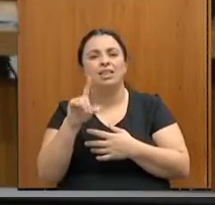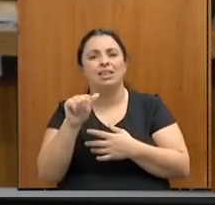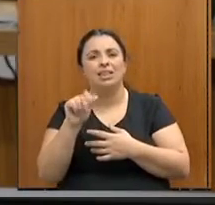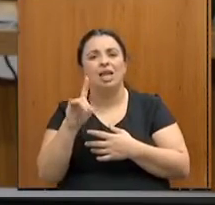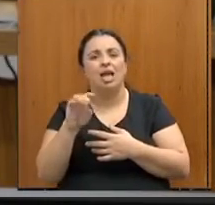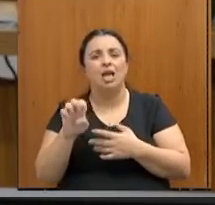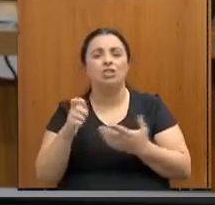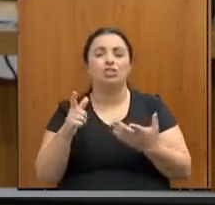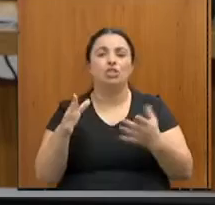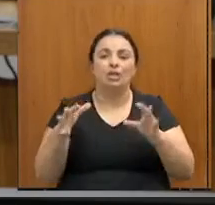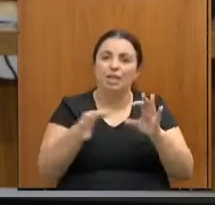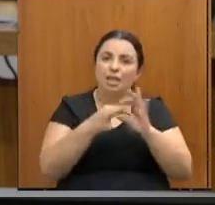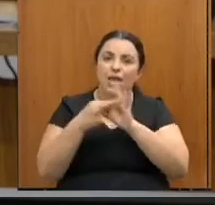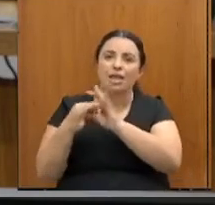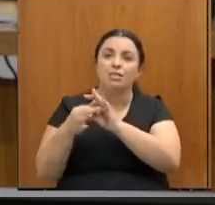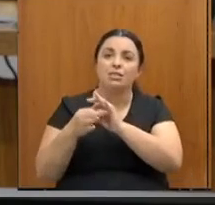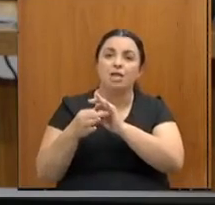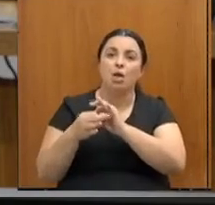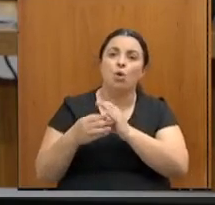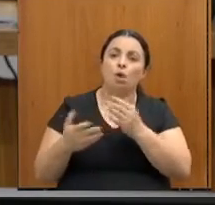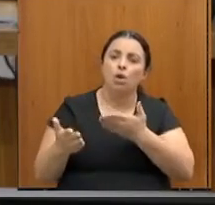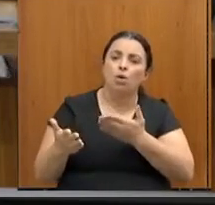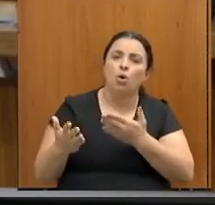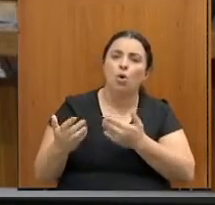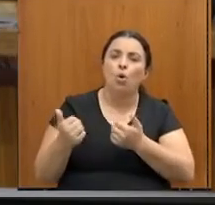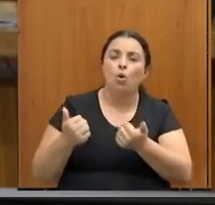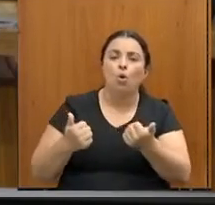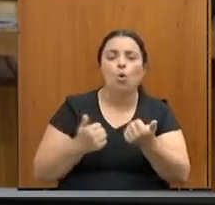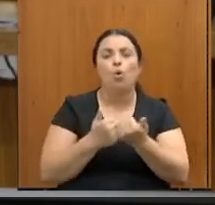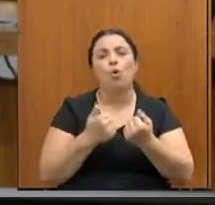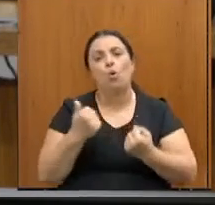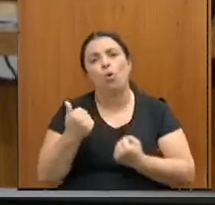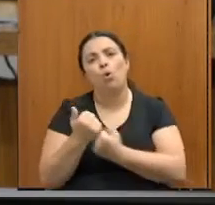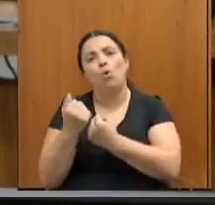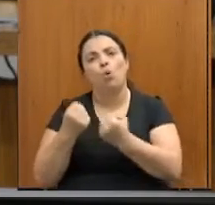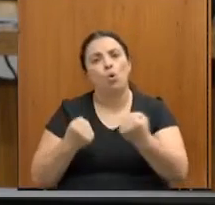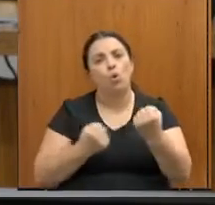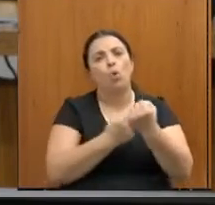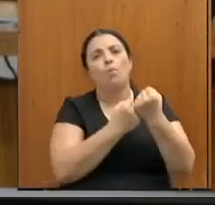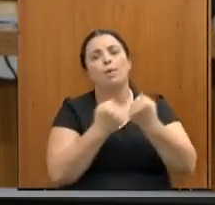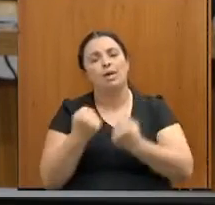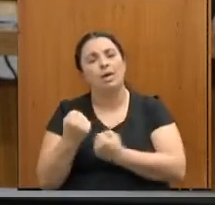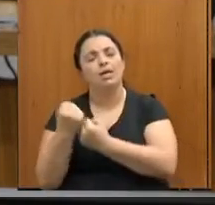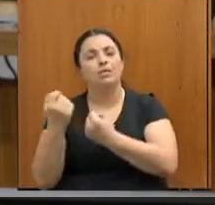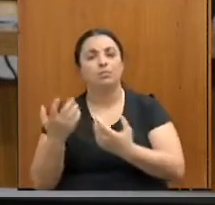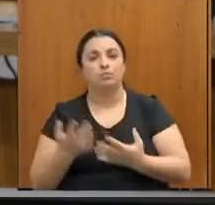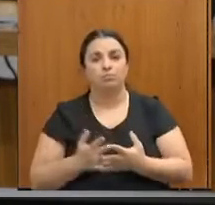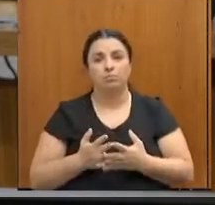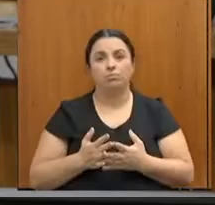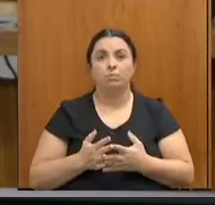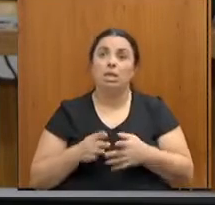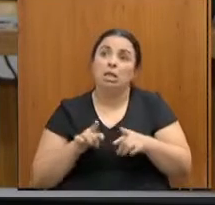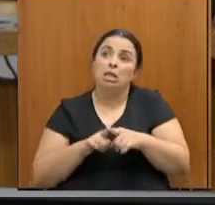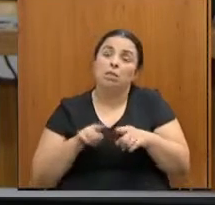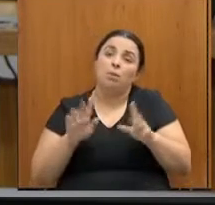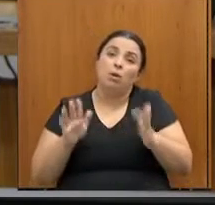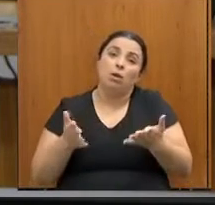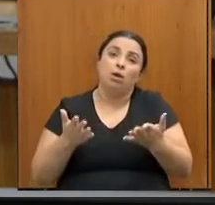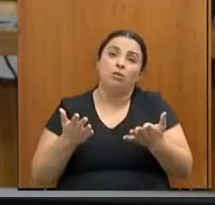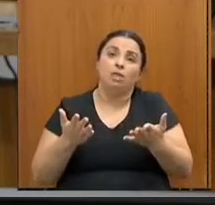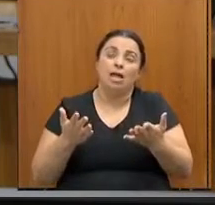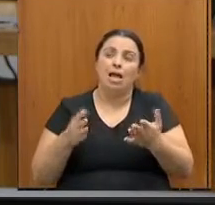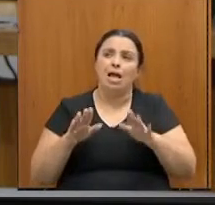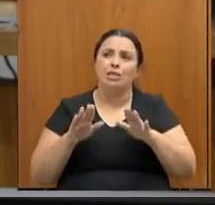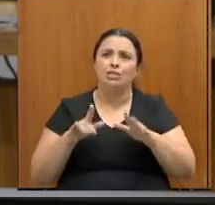sinalizar o operação um outro Deputado dois é interessante um outro até é do ponto de vista gay hierarquia